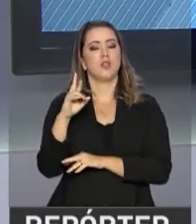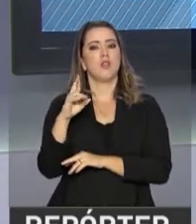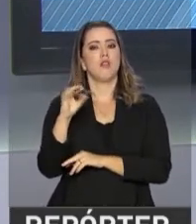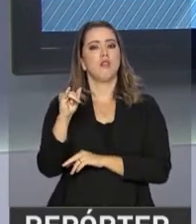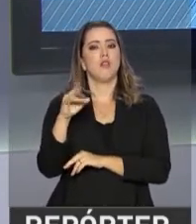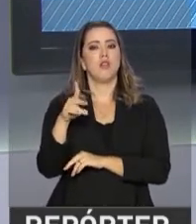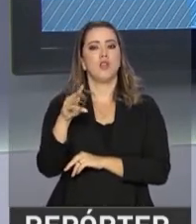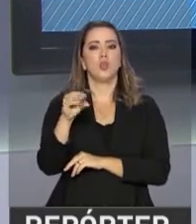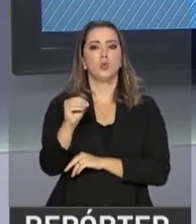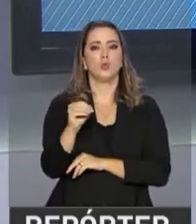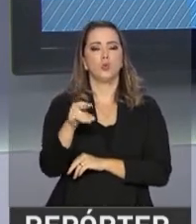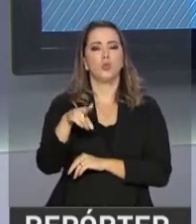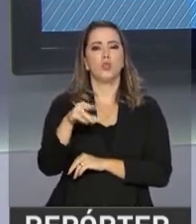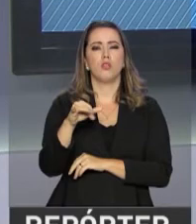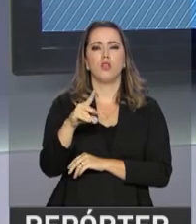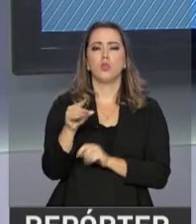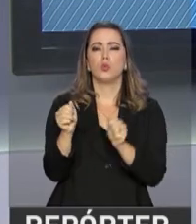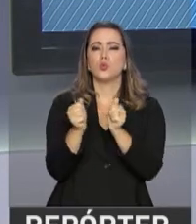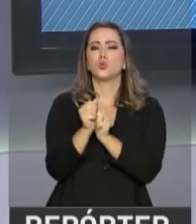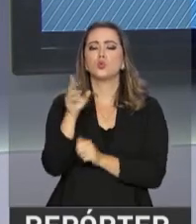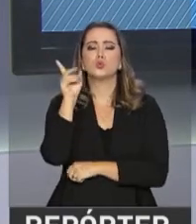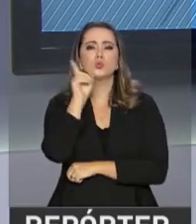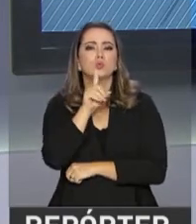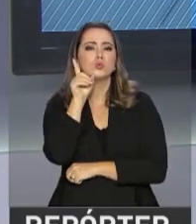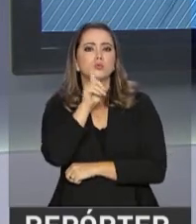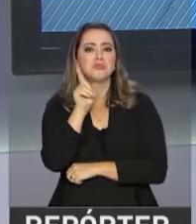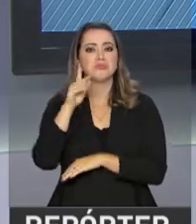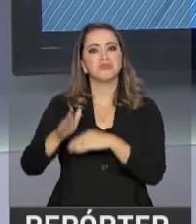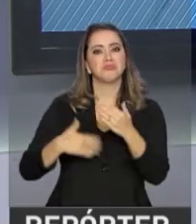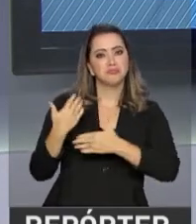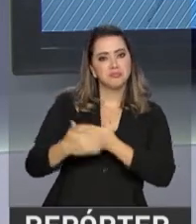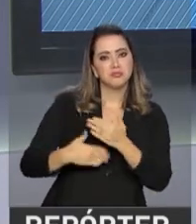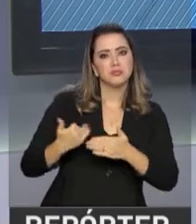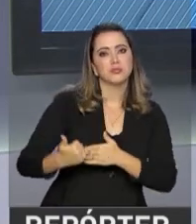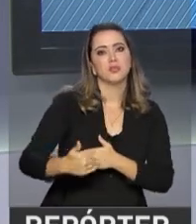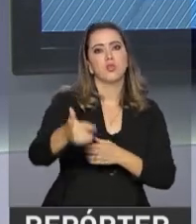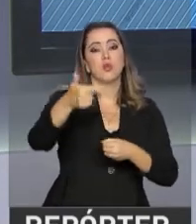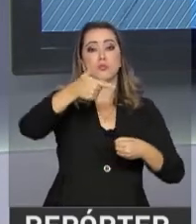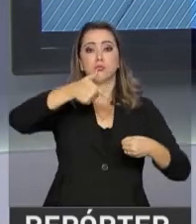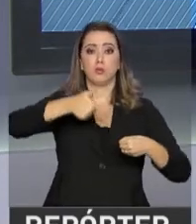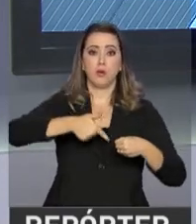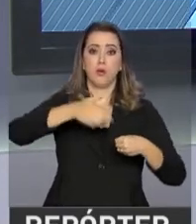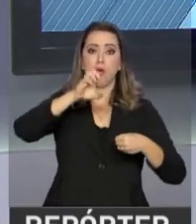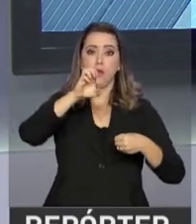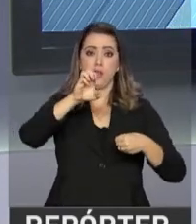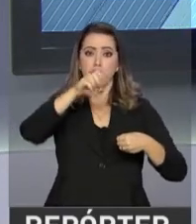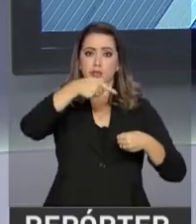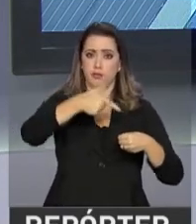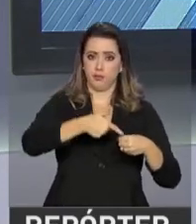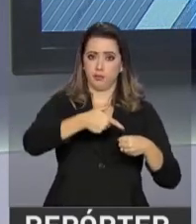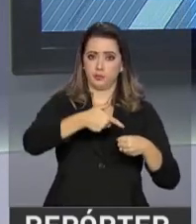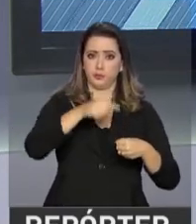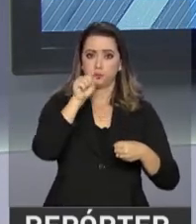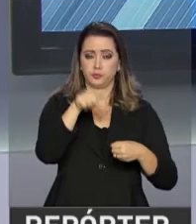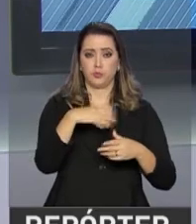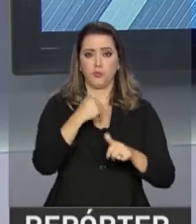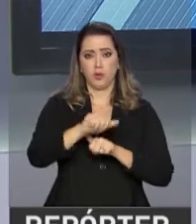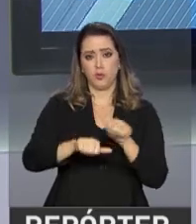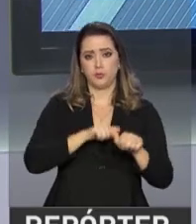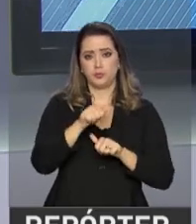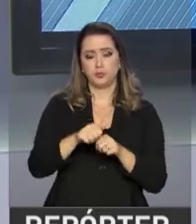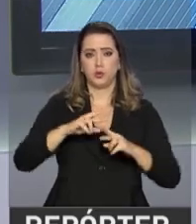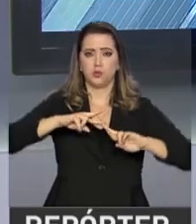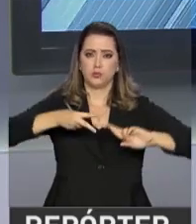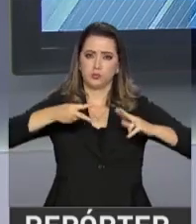e estados unidos e que deve representar um avanço importante para a produção de etanol de segunda geração com a modificação genética